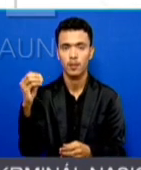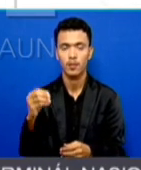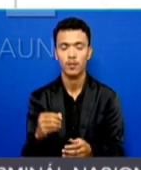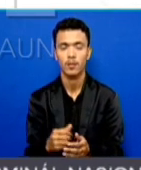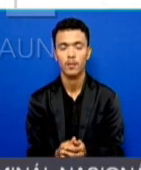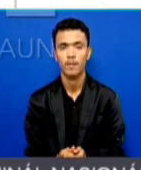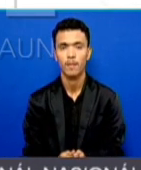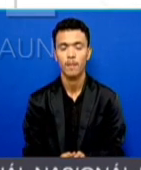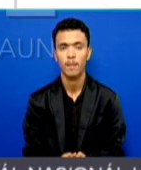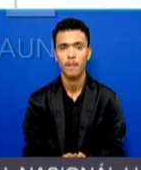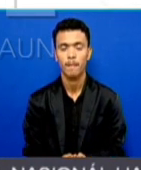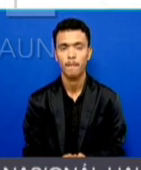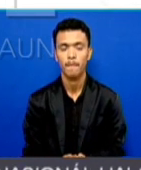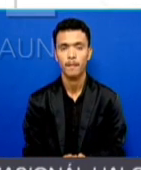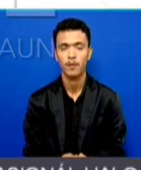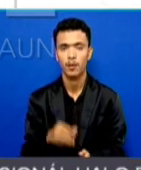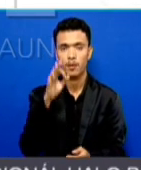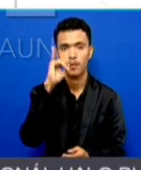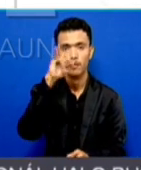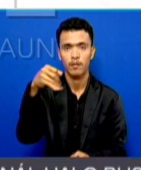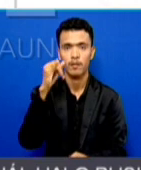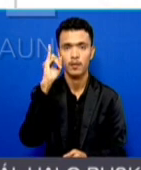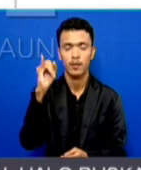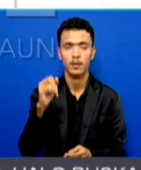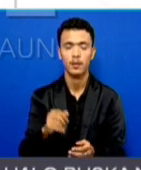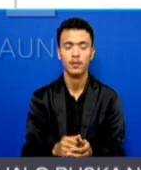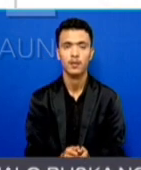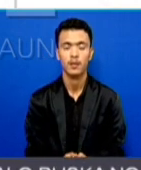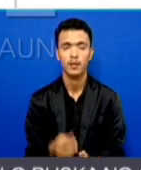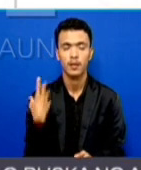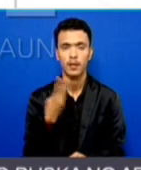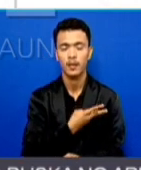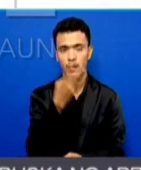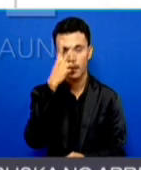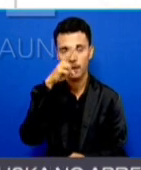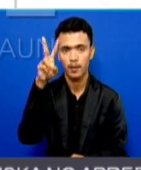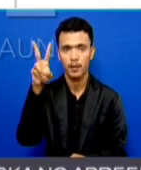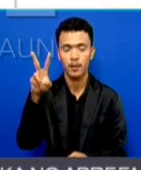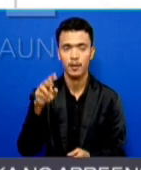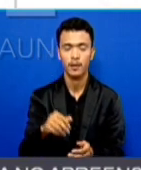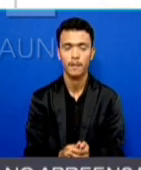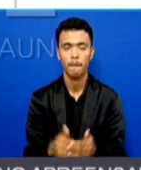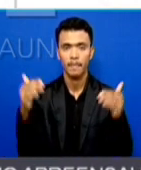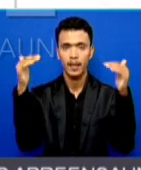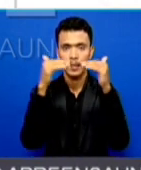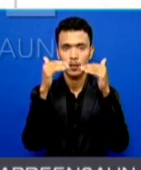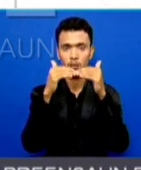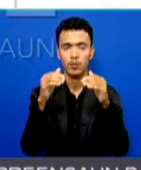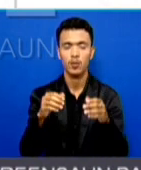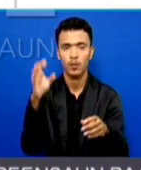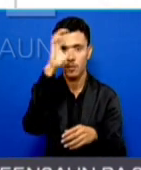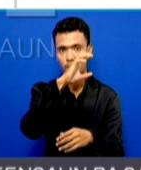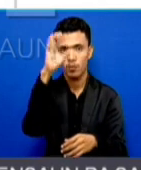vai ser essa PNG, Fiji, ser né? Preocupa outro. E terá que até que a reunião né? Busca